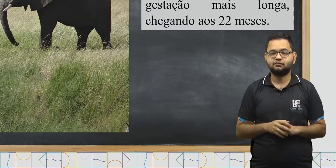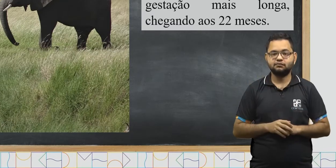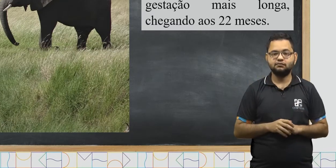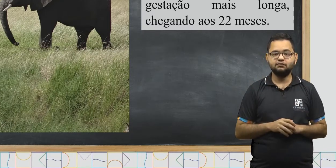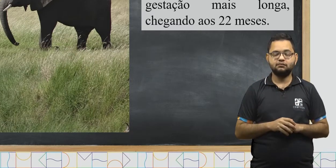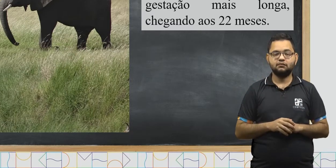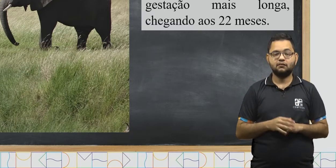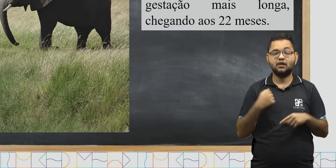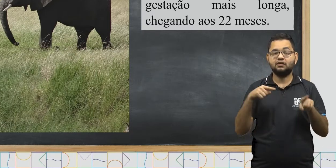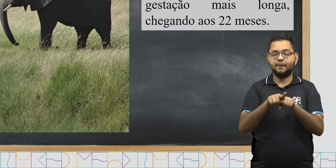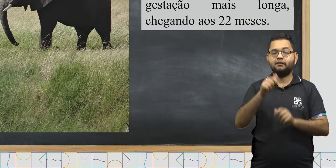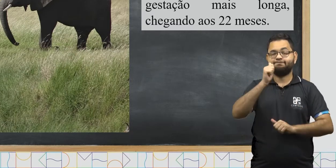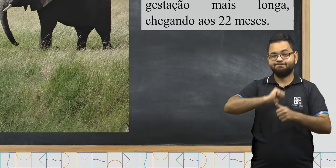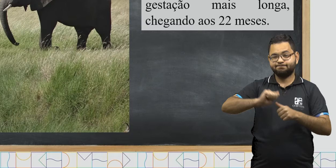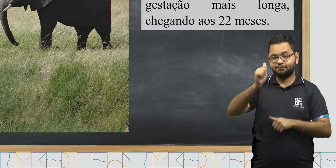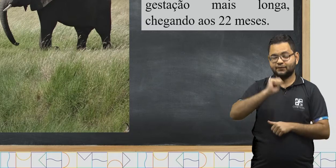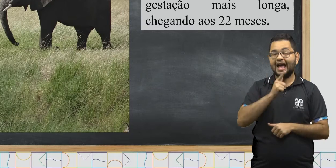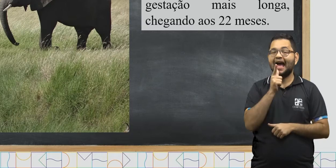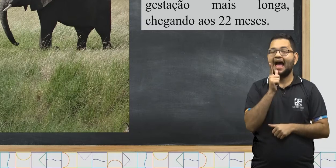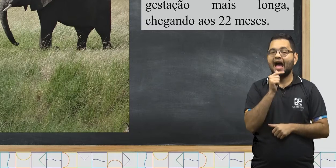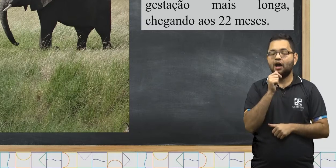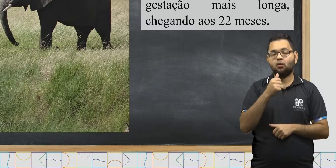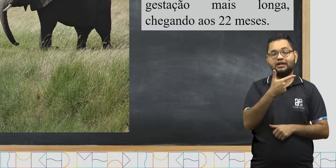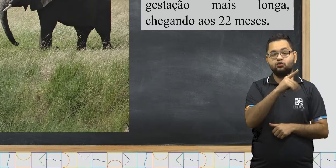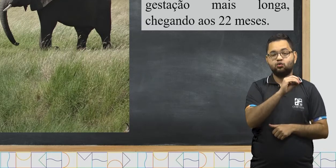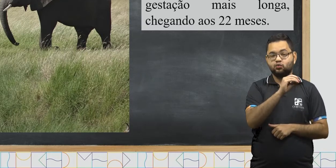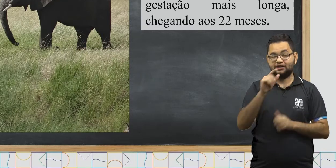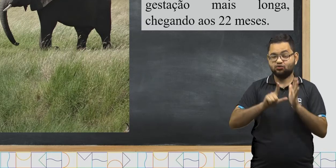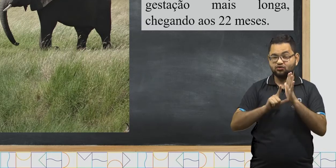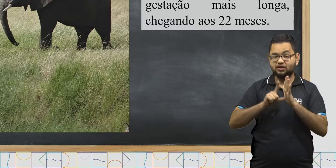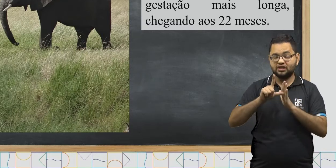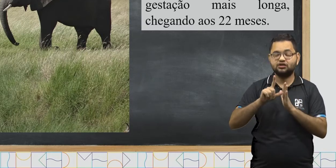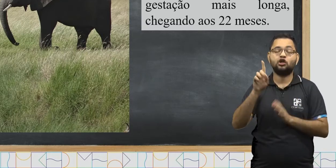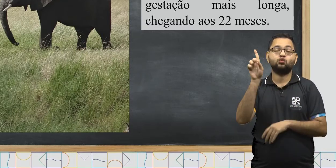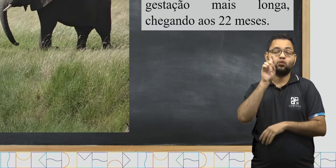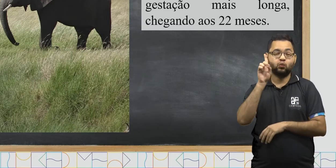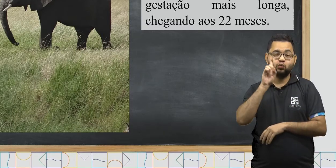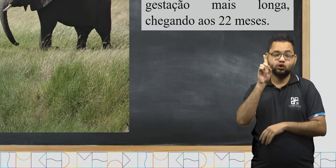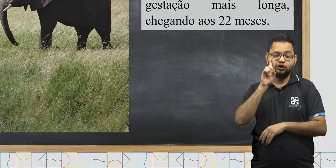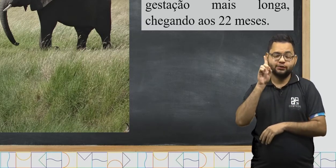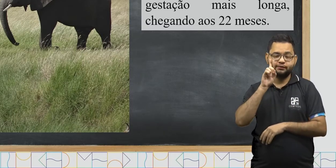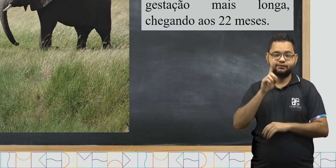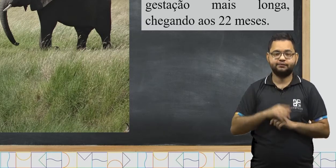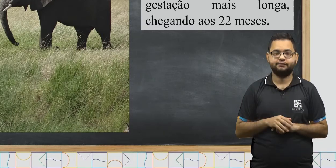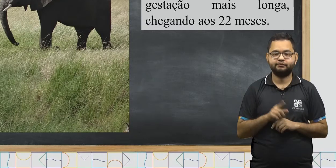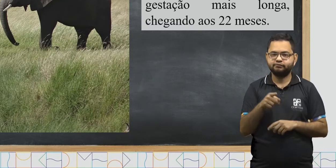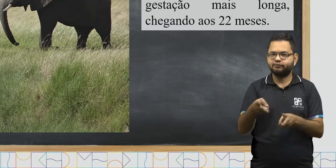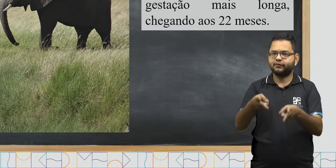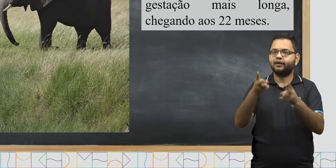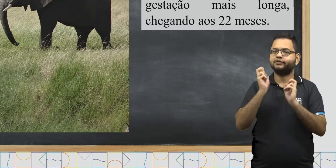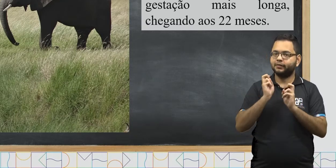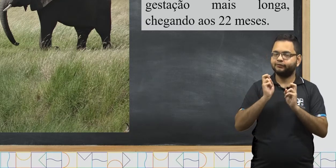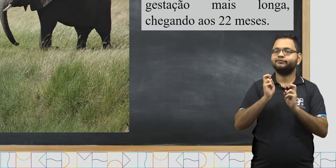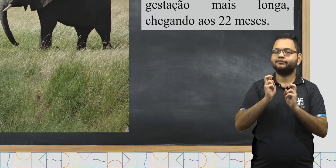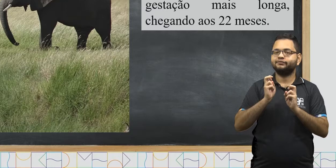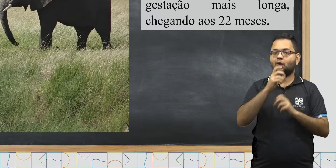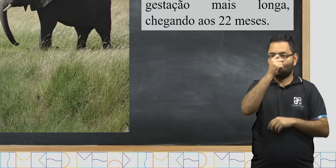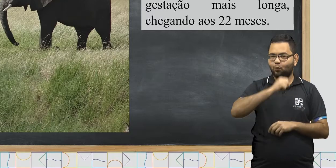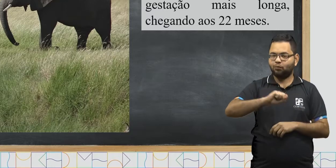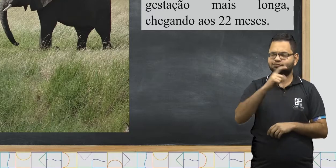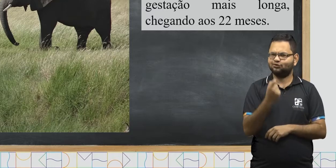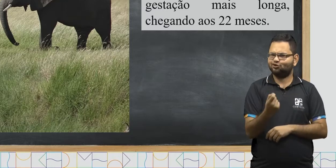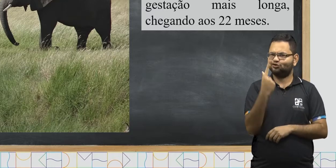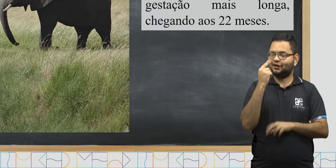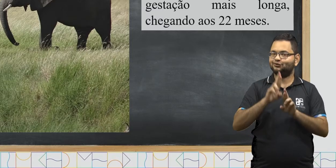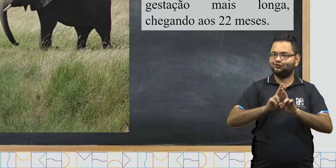folhagens e bebe 200 litros de água por dia. Veja que animal